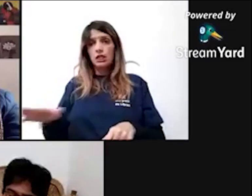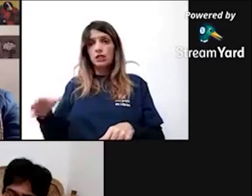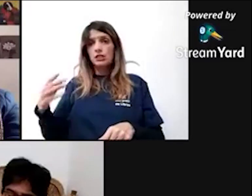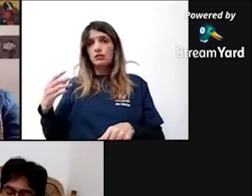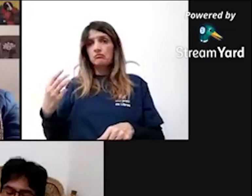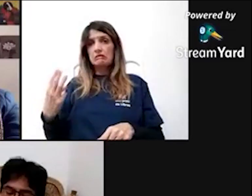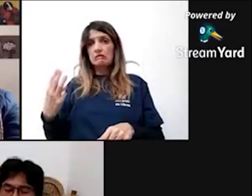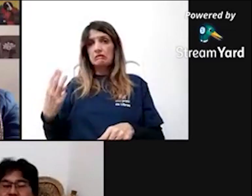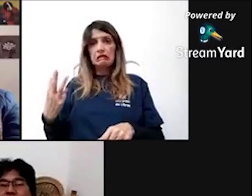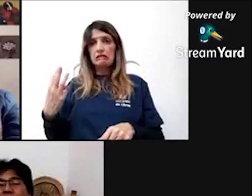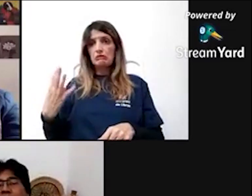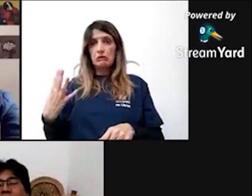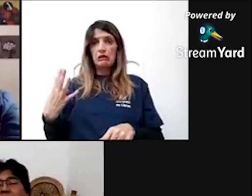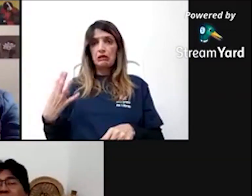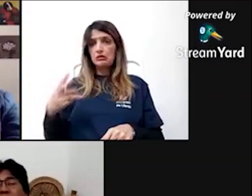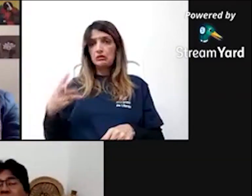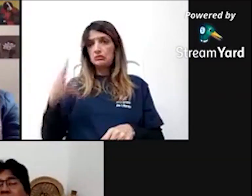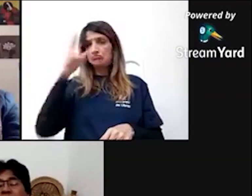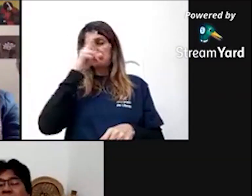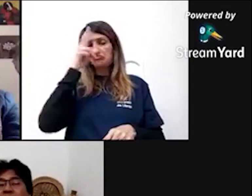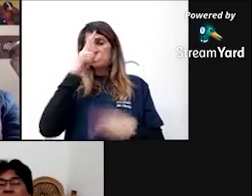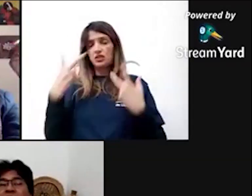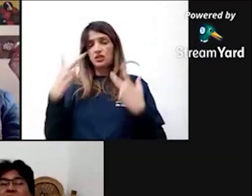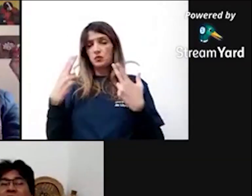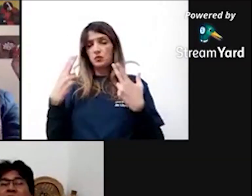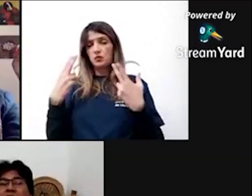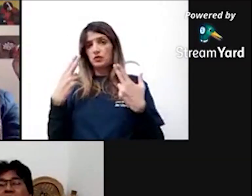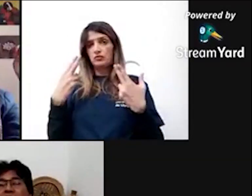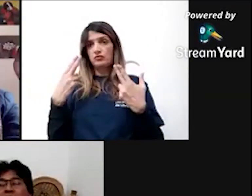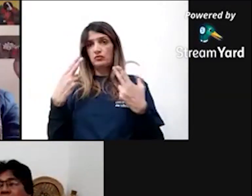história, a mesma narrativa, porque